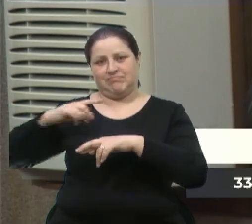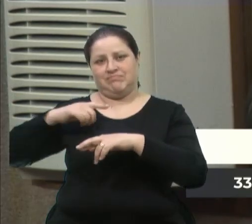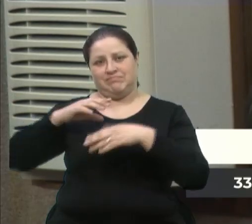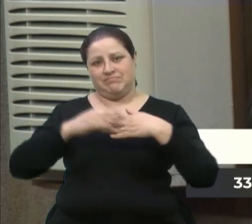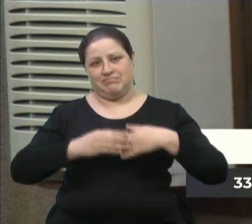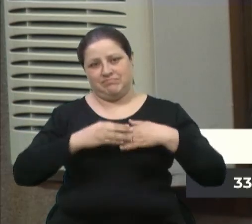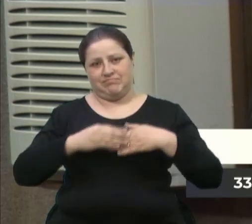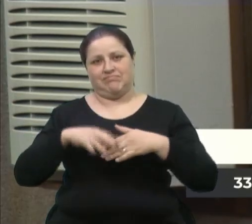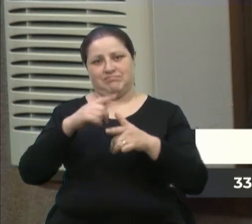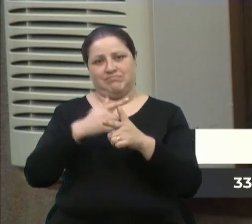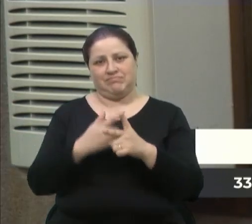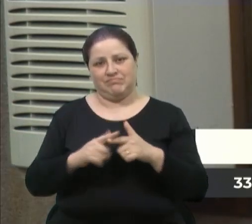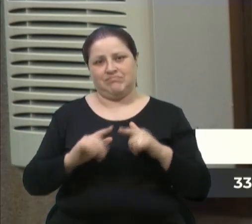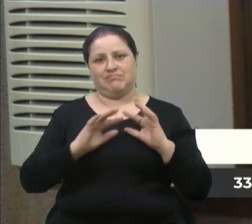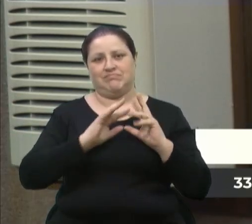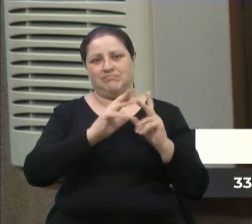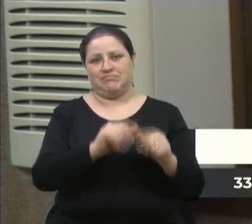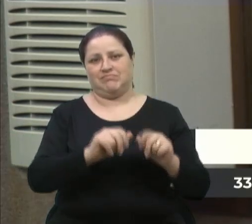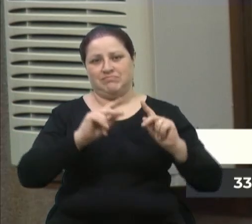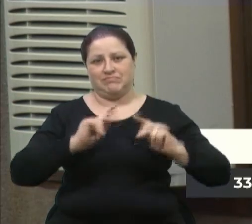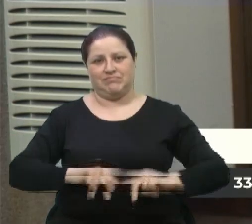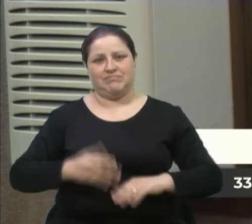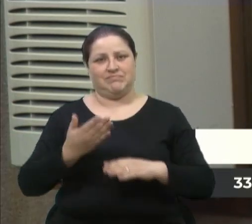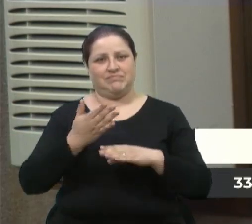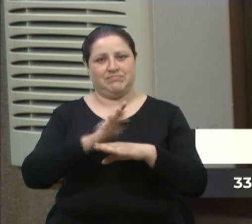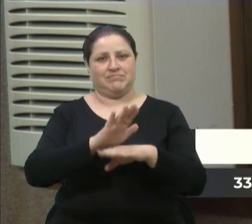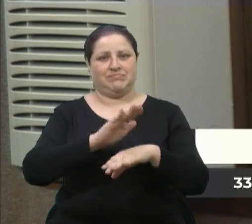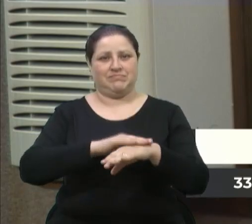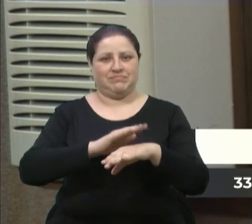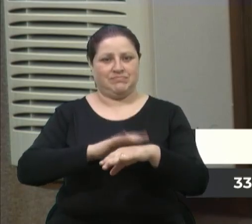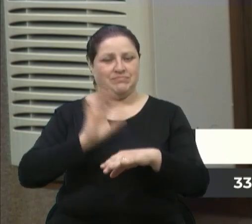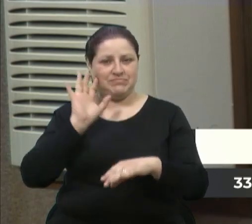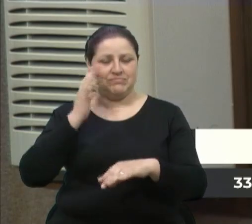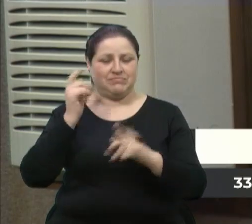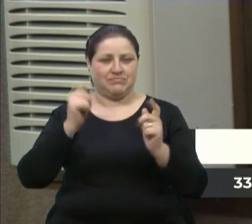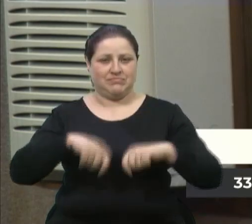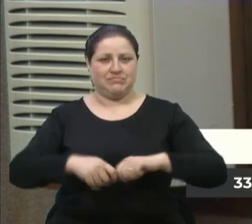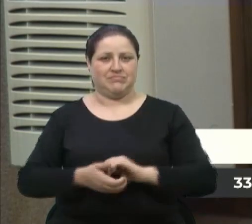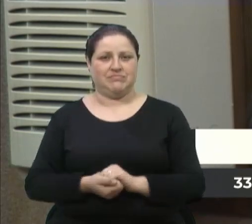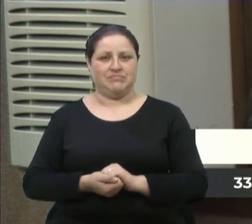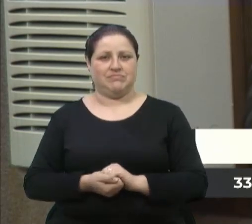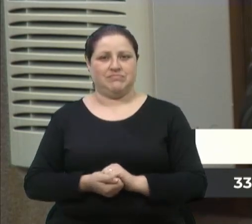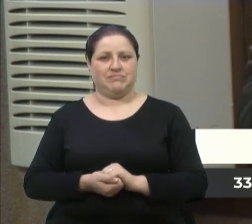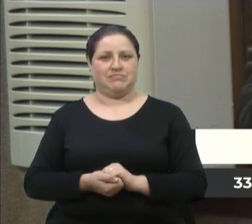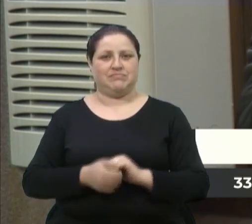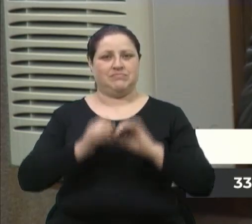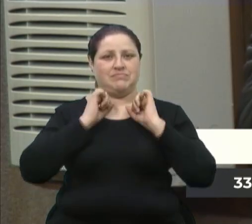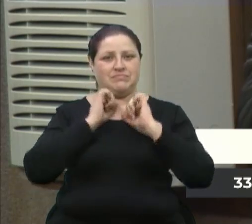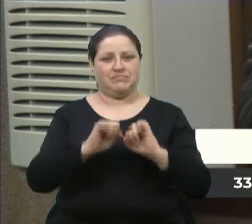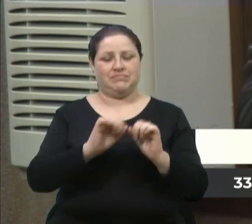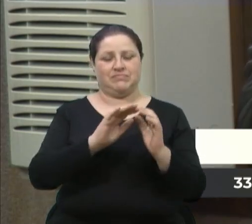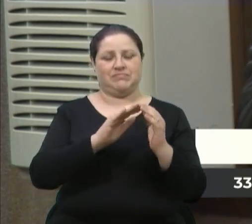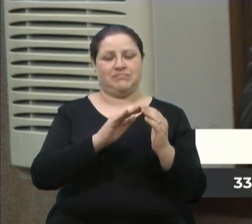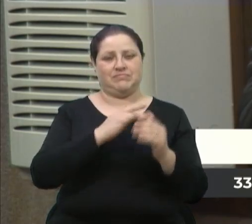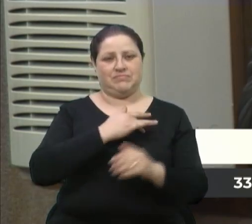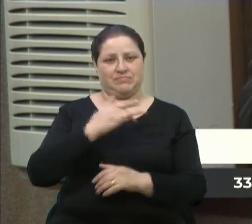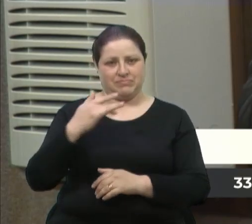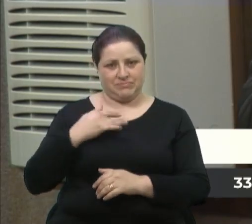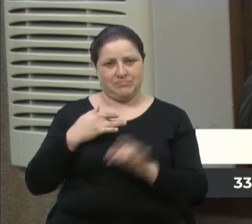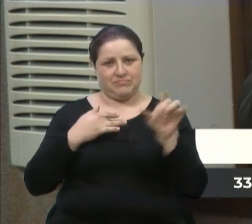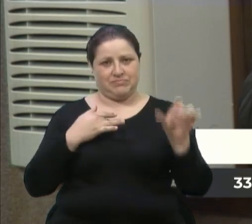também a todos aqueles que ajudaram que esse momento fosse possível. A Secretaria da Saúde, né, em nome da